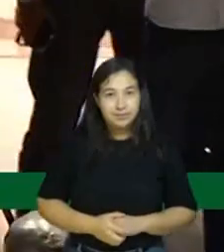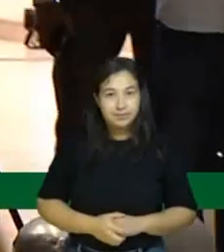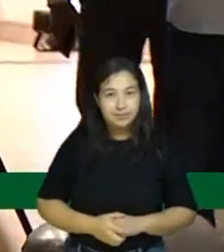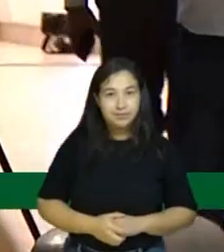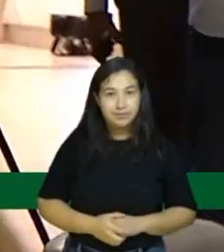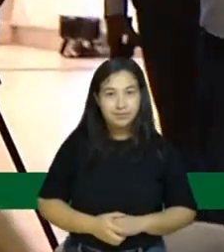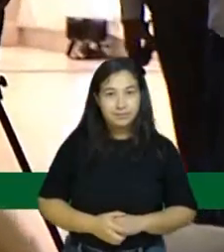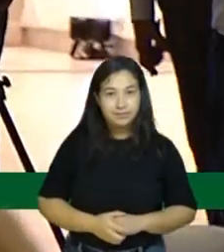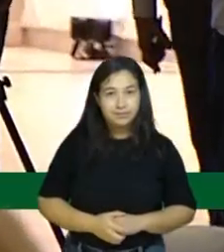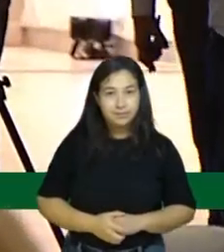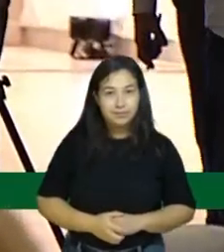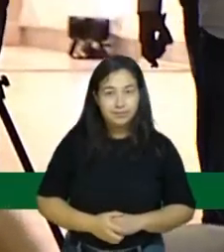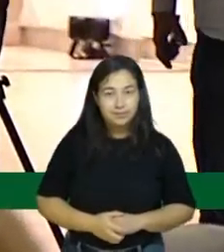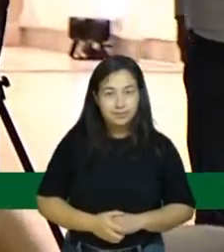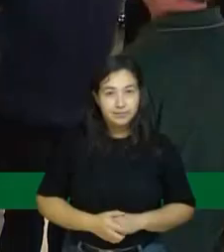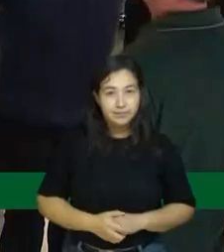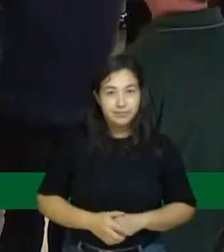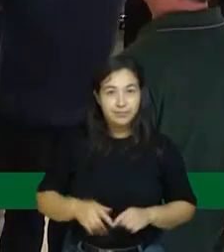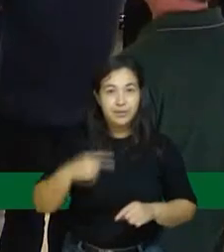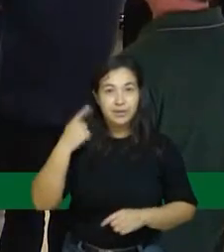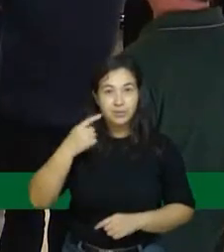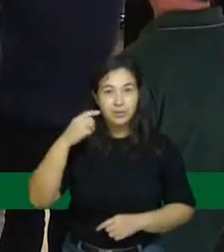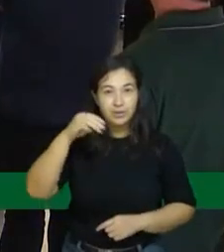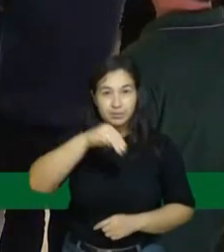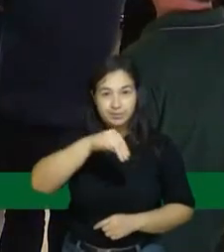sessão Deputado Mário